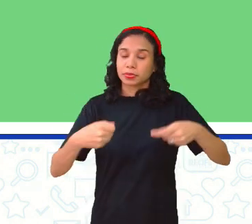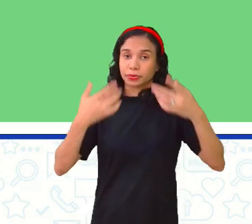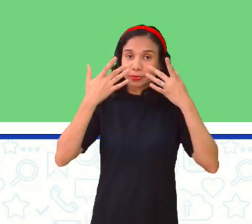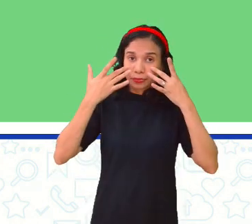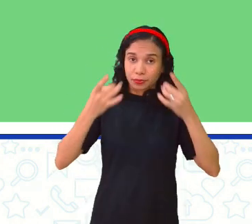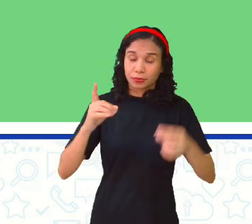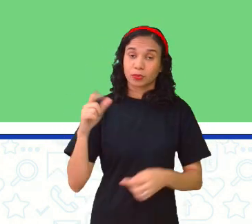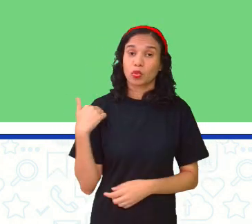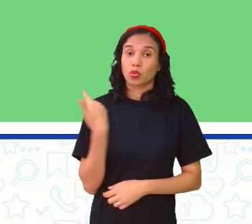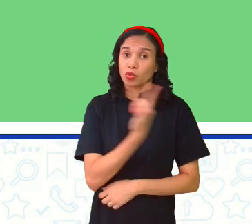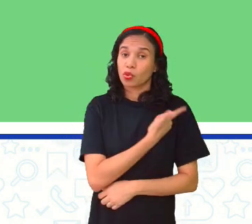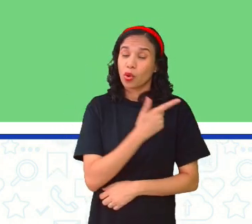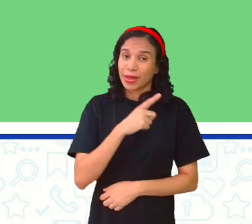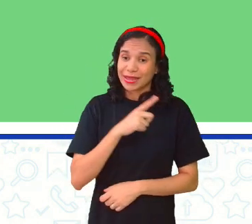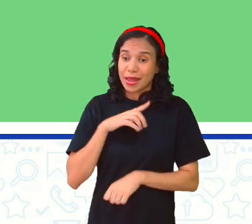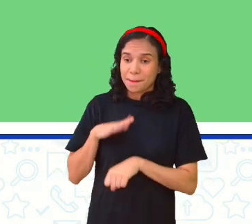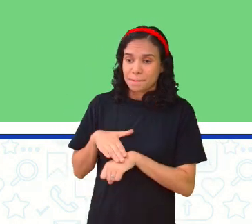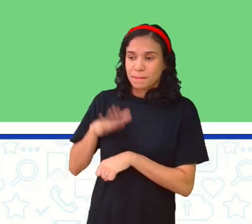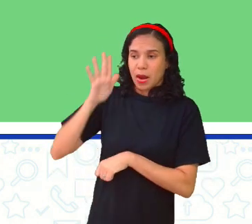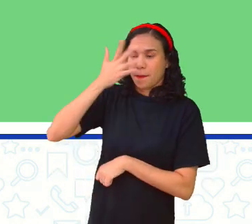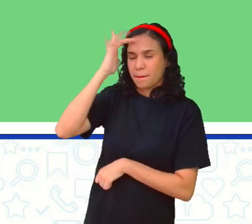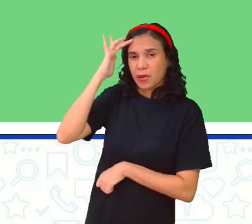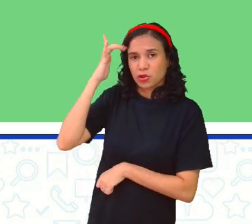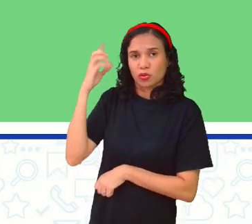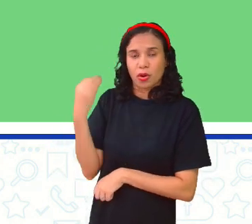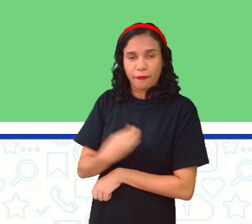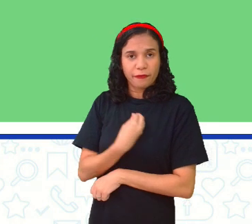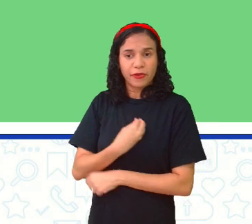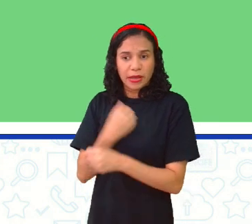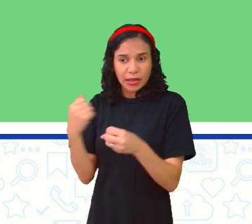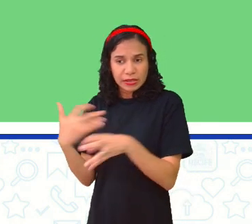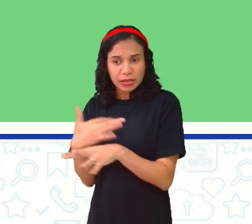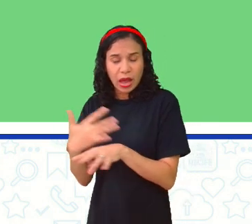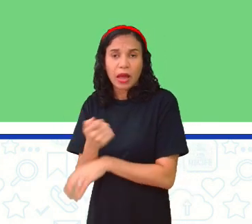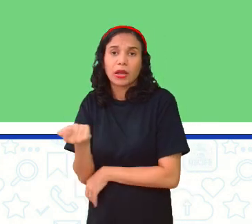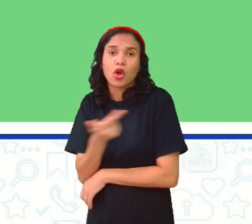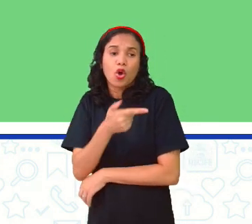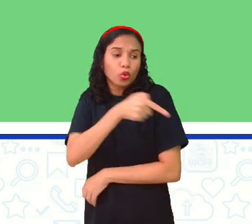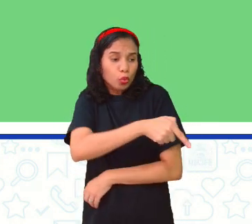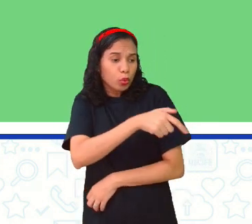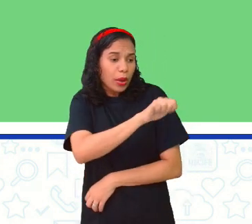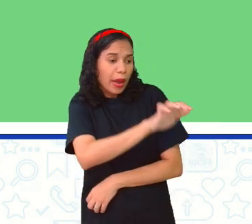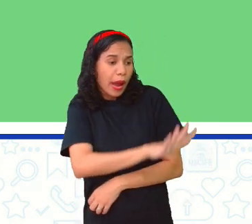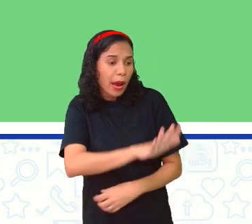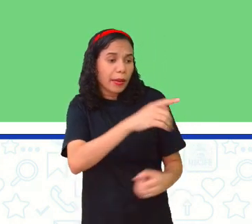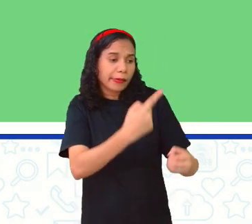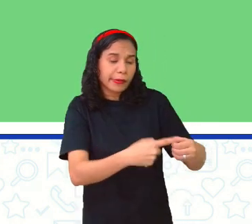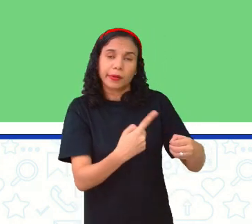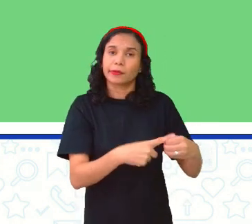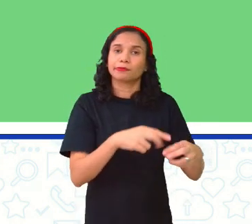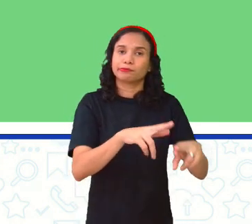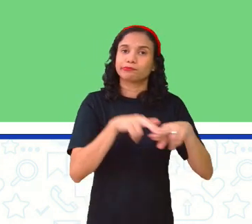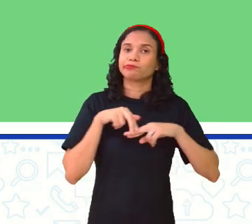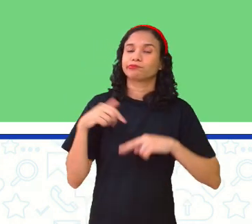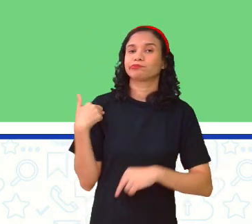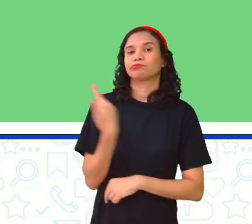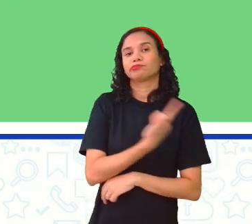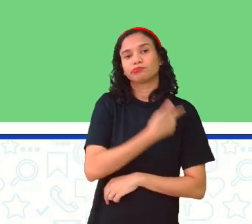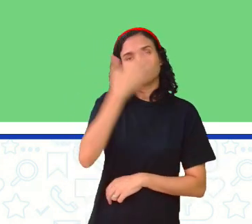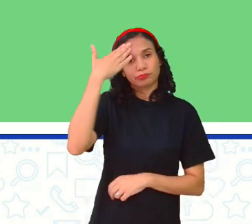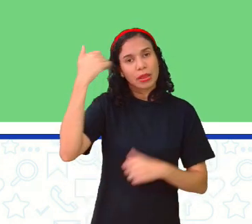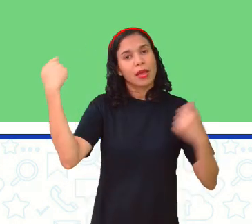porque nós temos mais pessoas vivendo nos centros urbanos do que em áreas rurais. E sabemos que